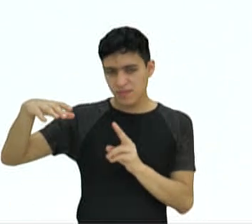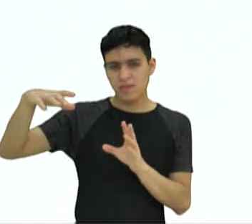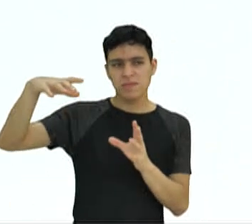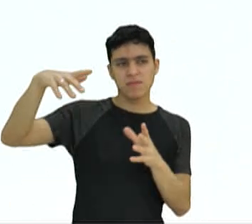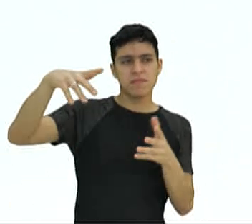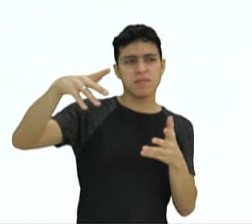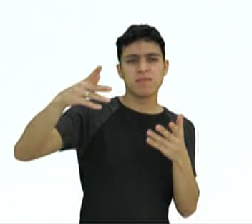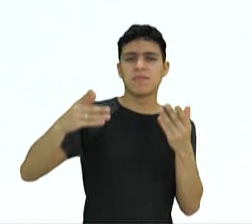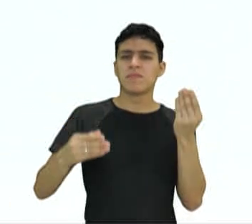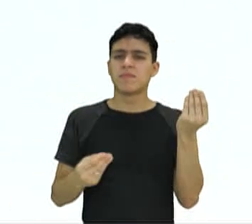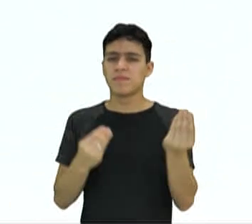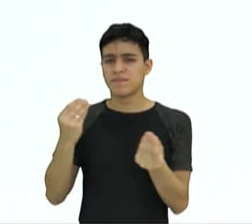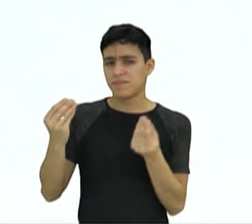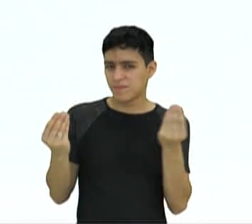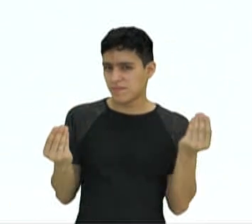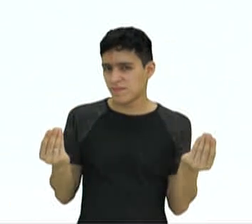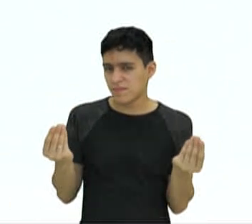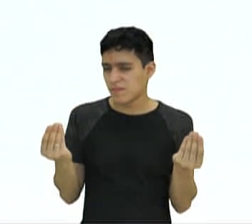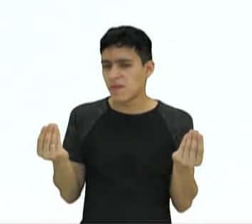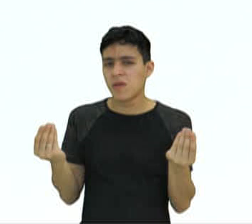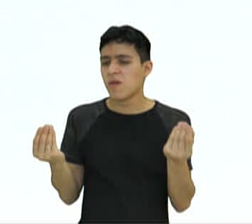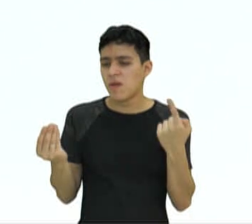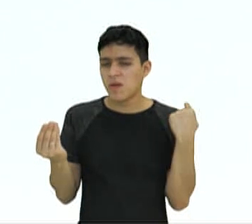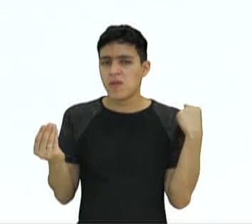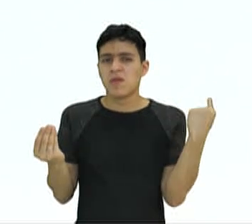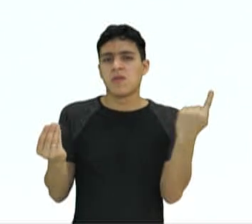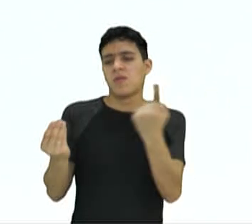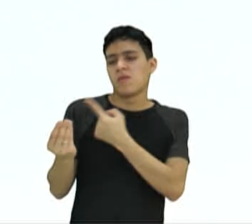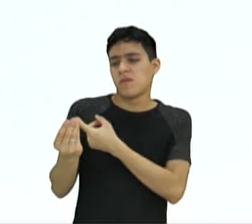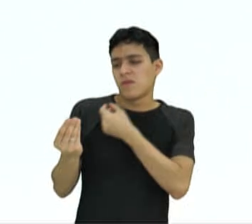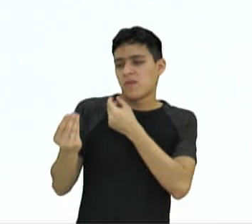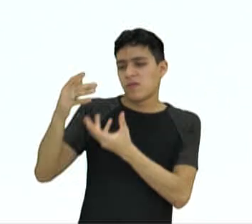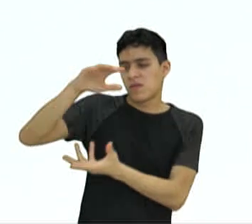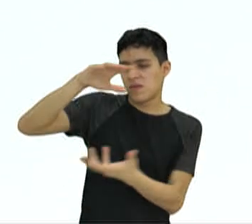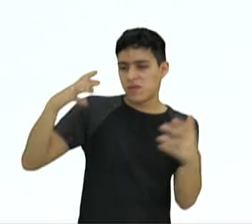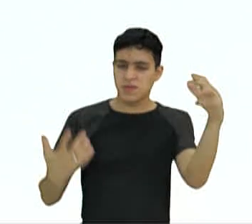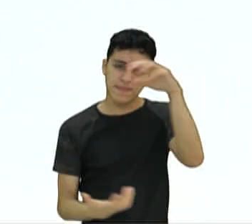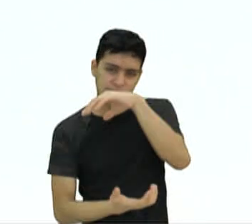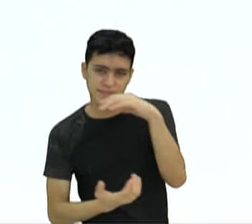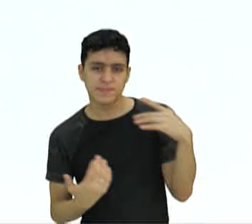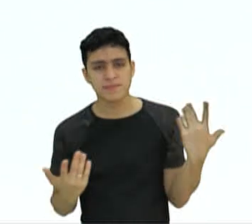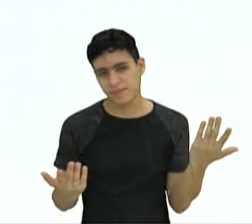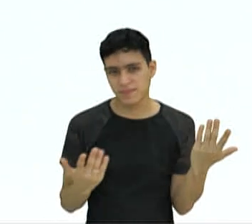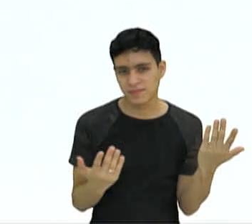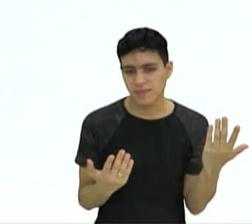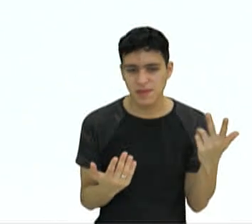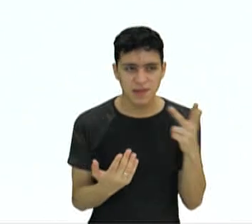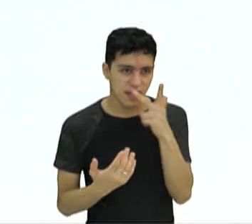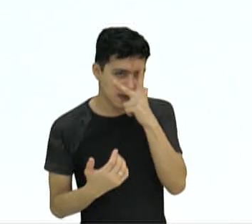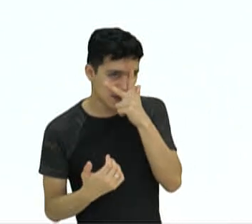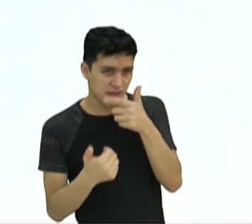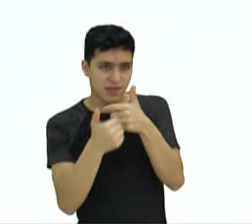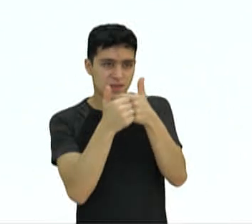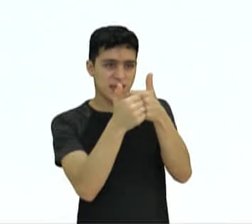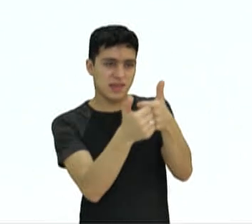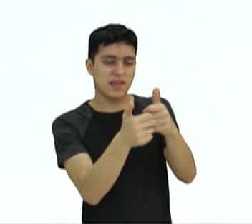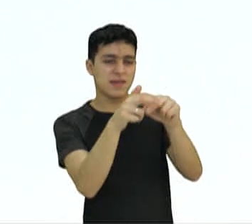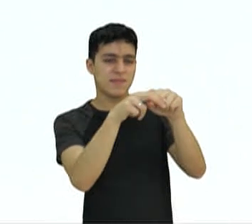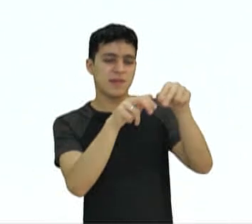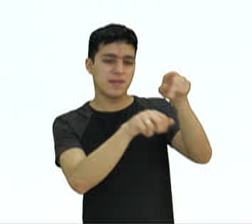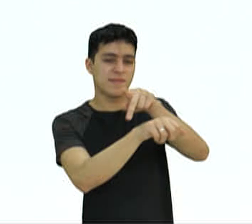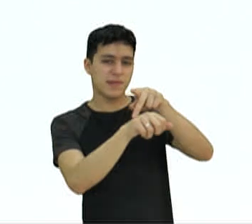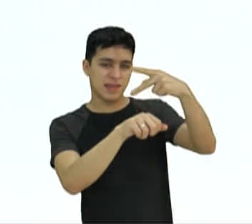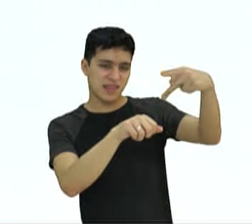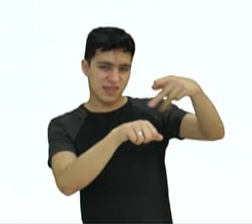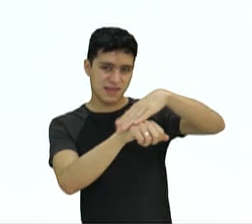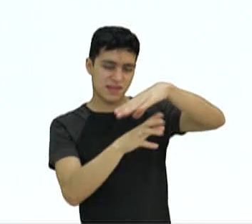globo, but then we live upside down, mas então a gente vive de cabeça para baixo. Ela leva bem ao pé da letra devido à posição do país